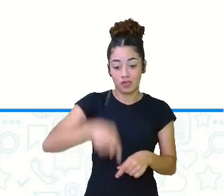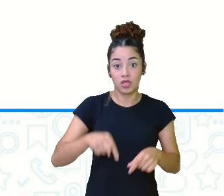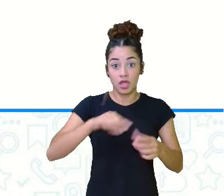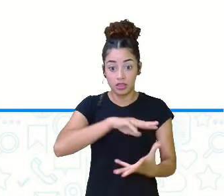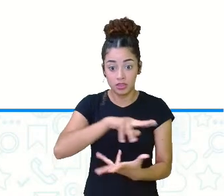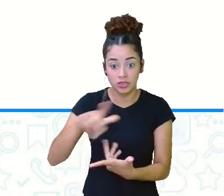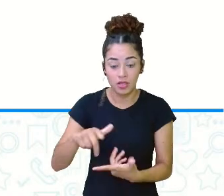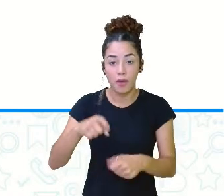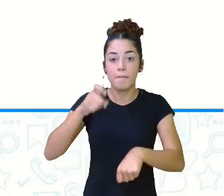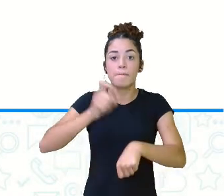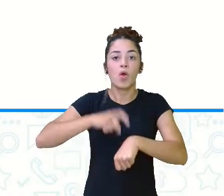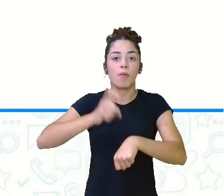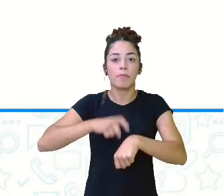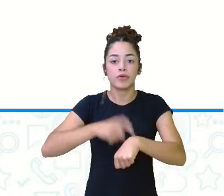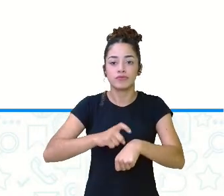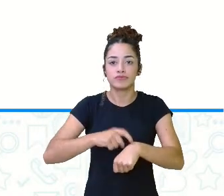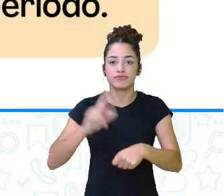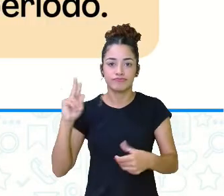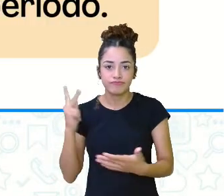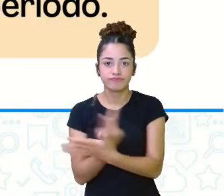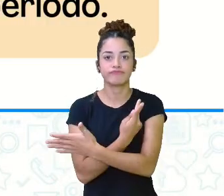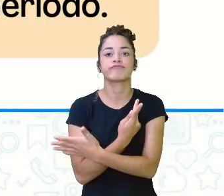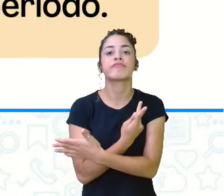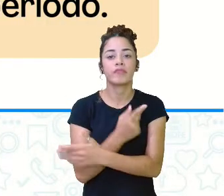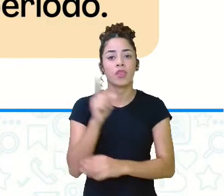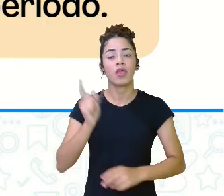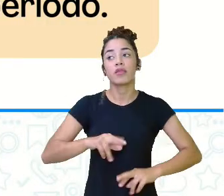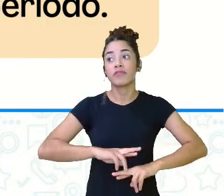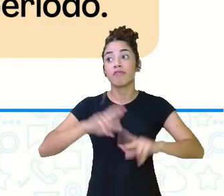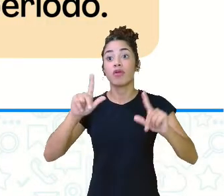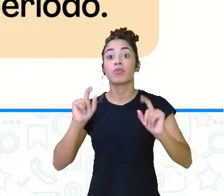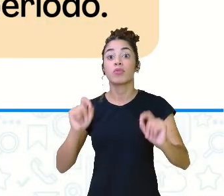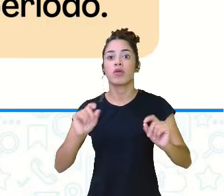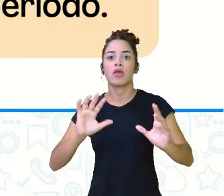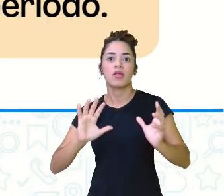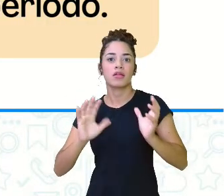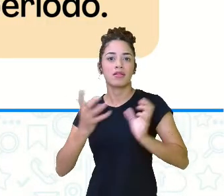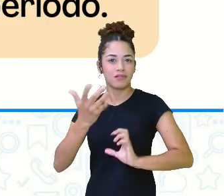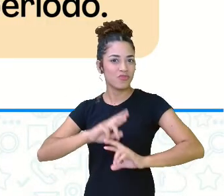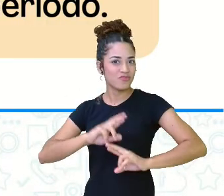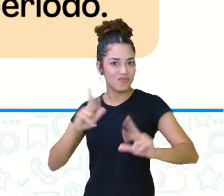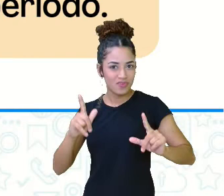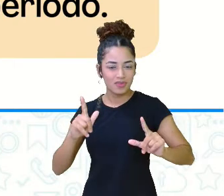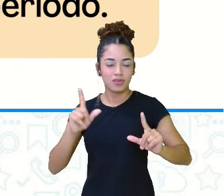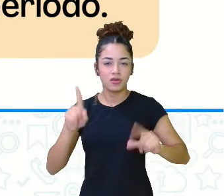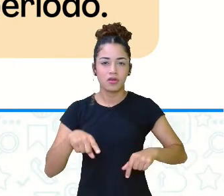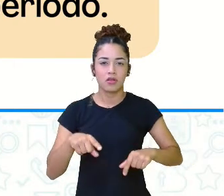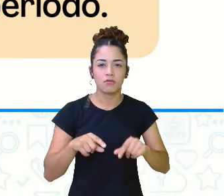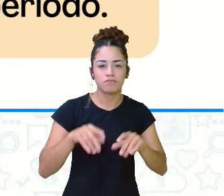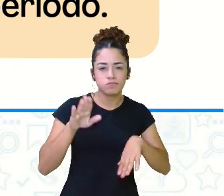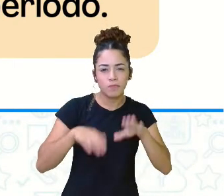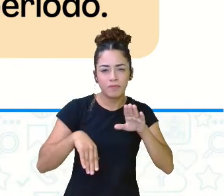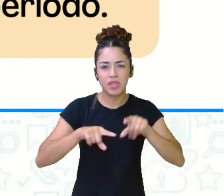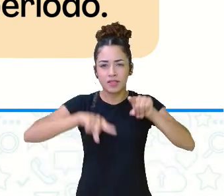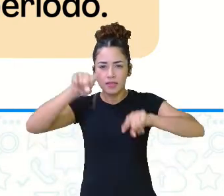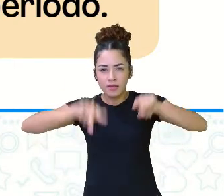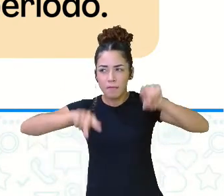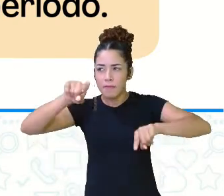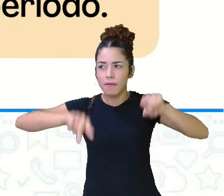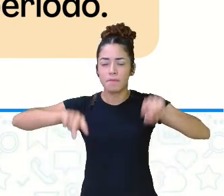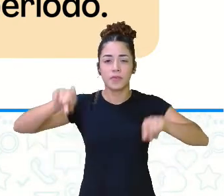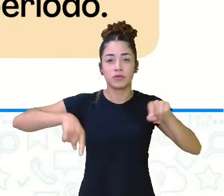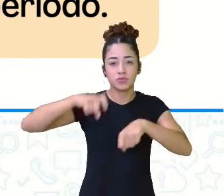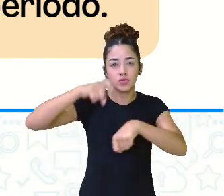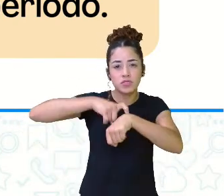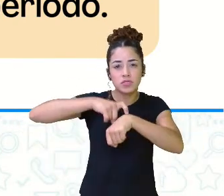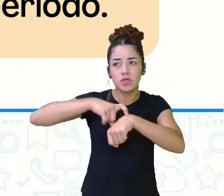momento que acontece, tá certo? Que é diferente do clima. O clima é a medida de variações médias do